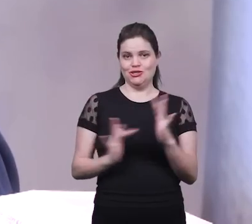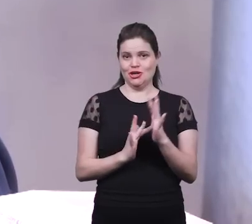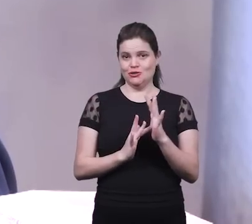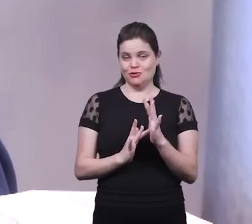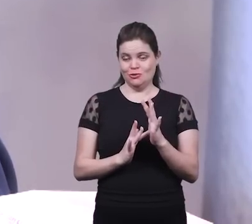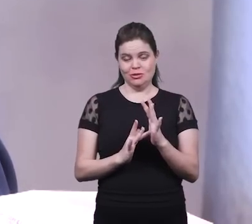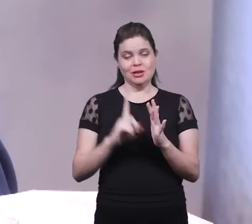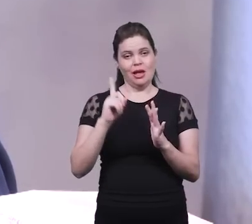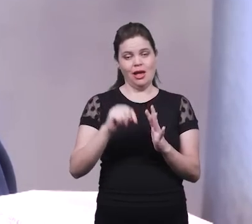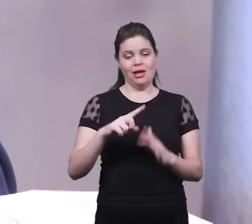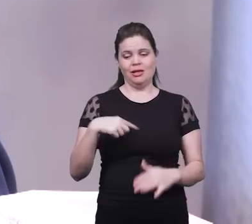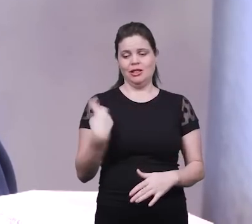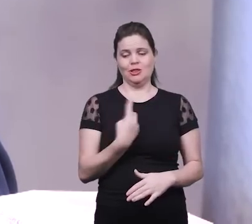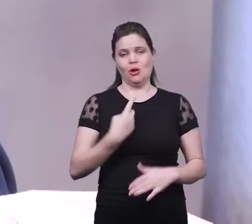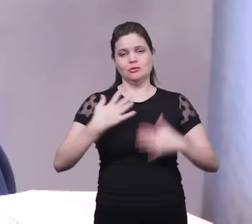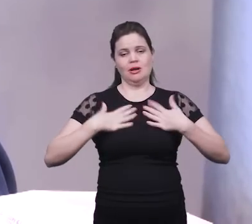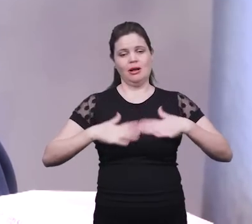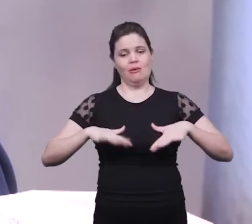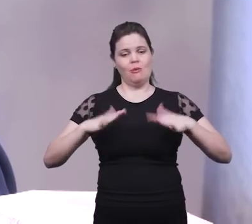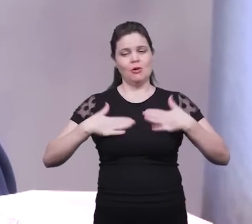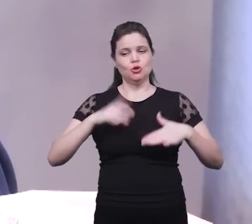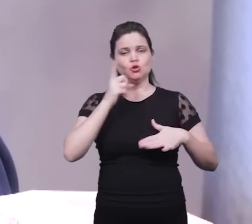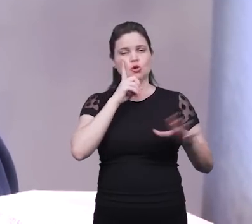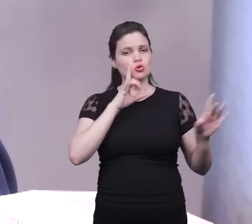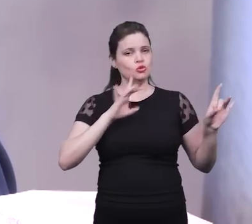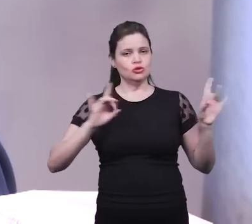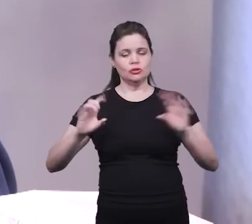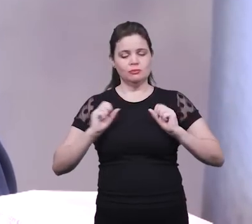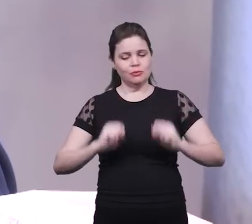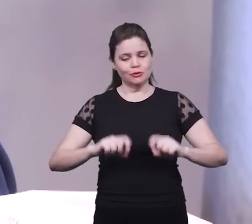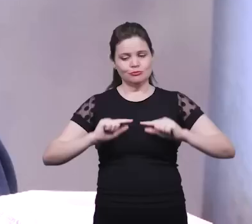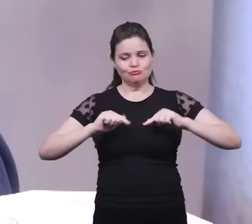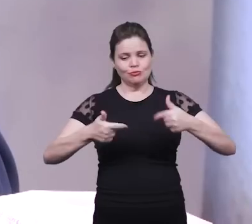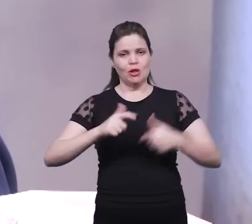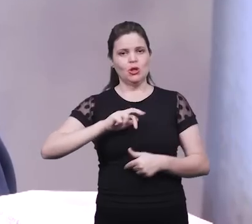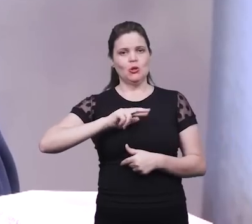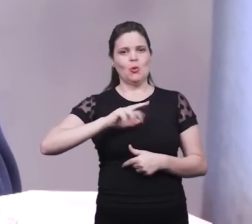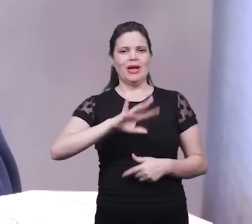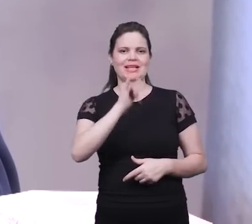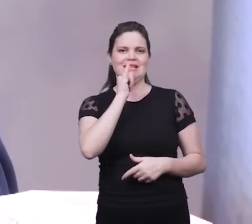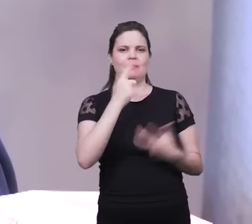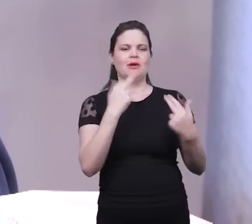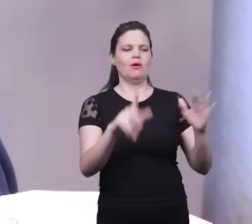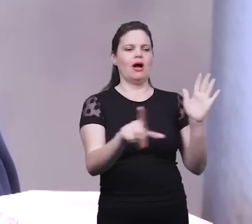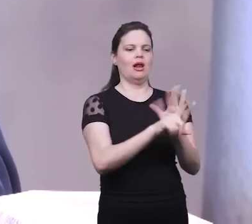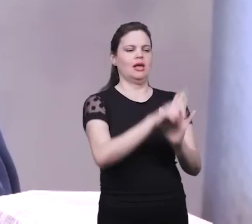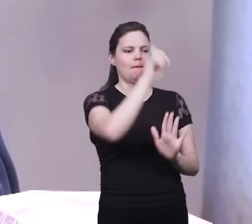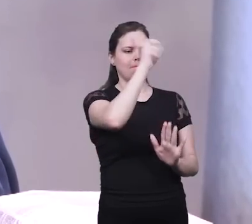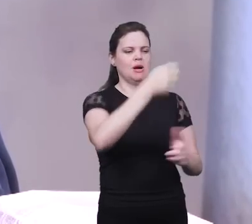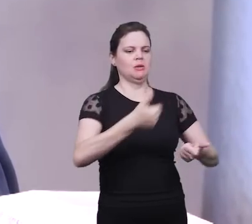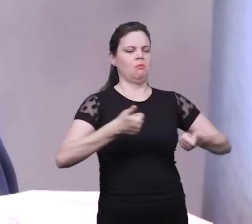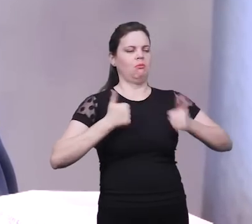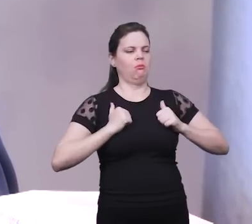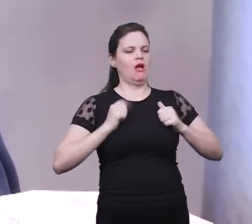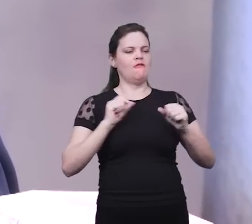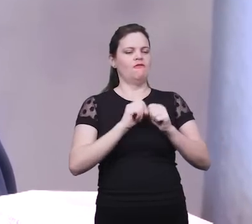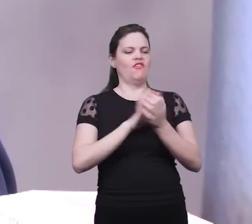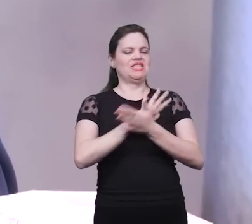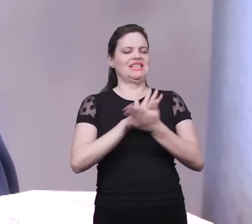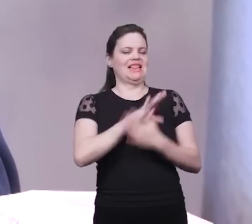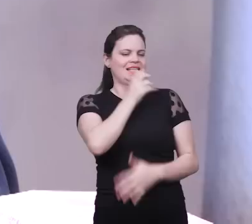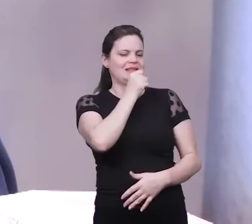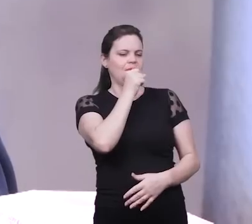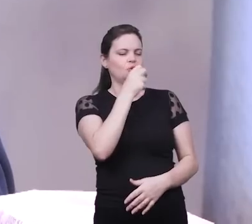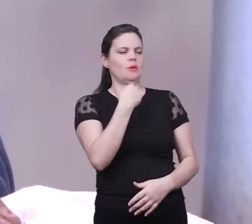todo dia é dia de Jesus, né? Todo dia. Por isso nós falamos, se alguém quer guardar um dia, é problema dele, mas nós lembramos o seguinte,